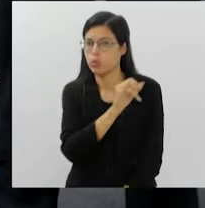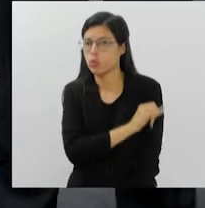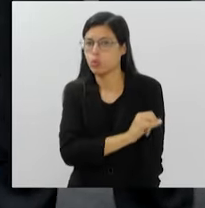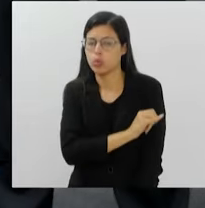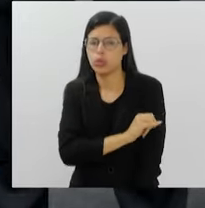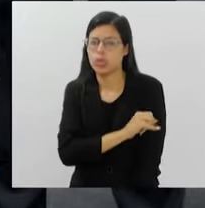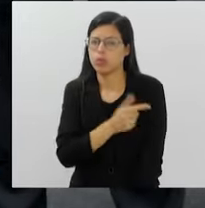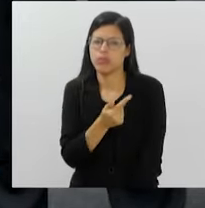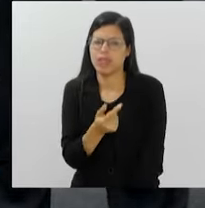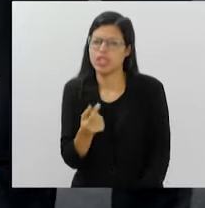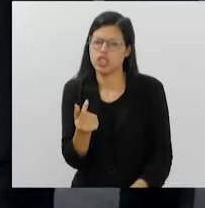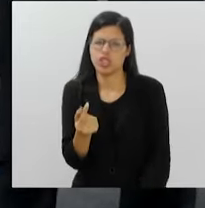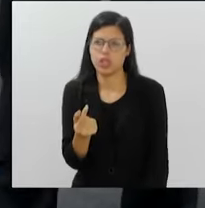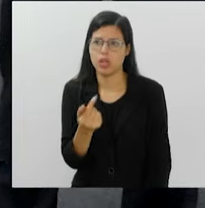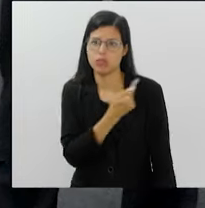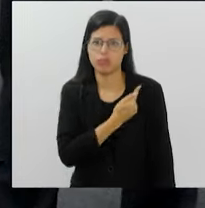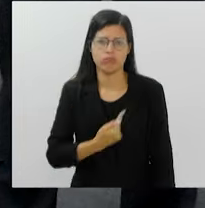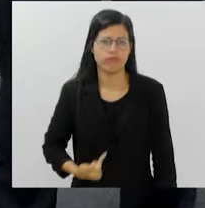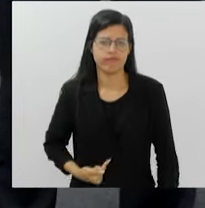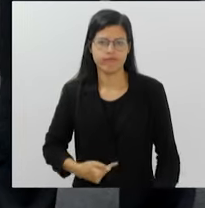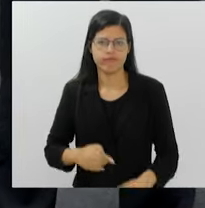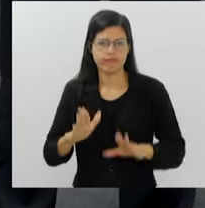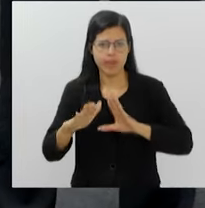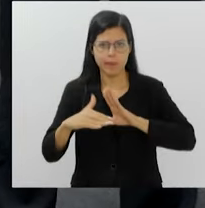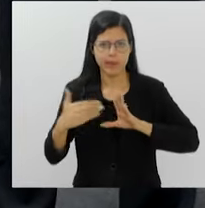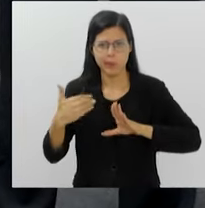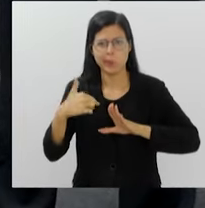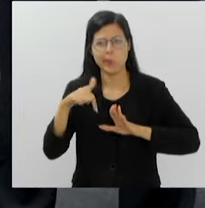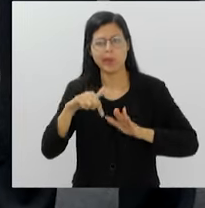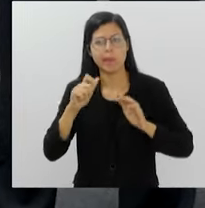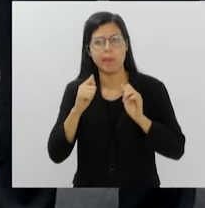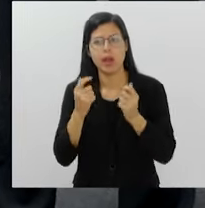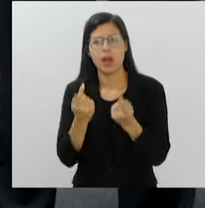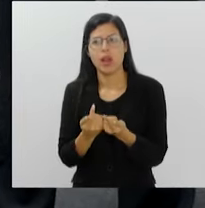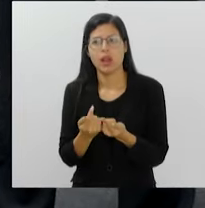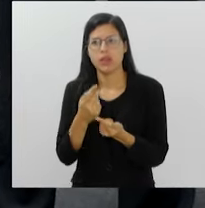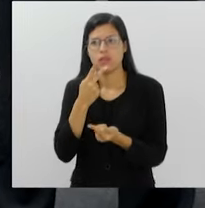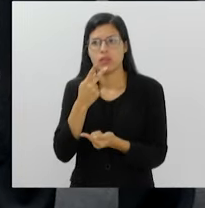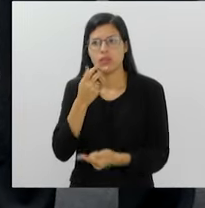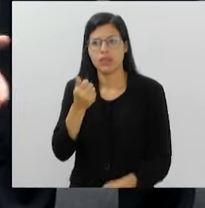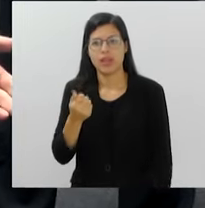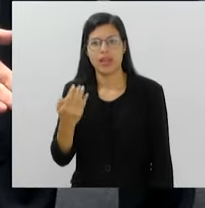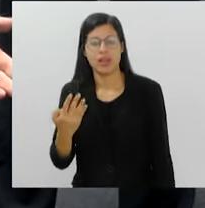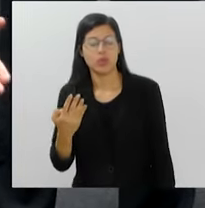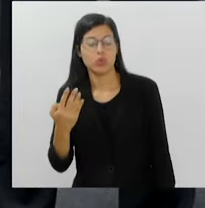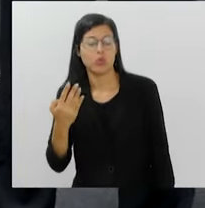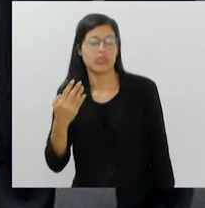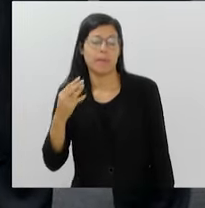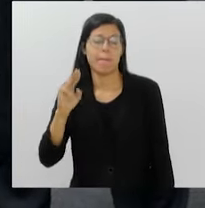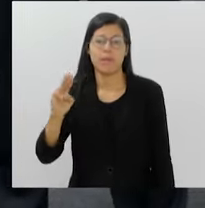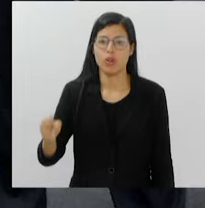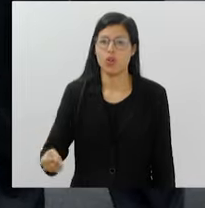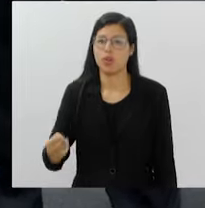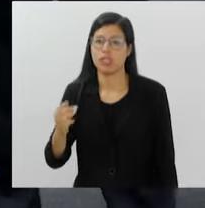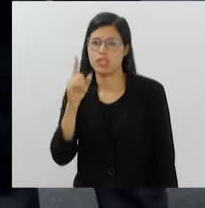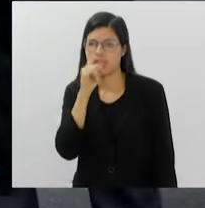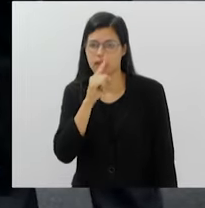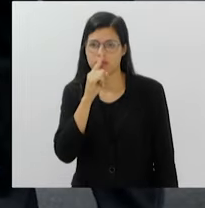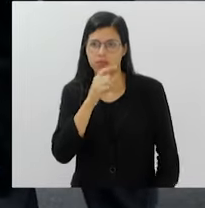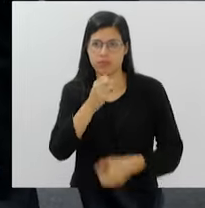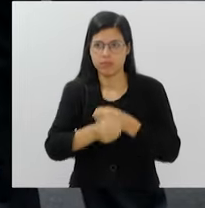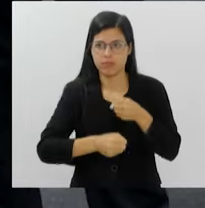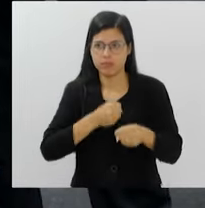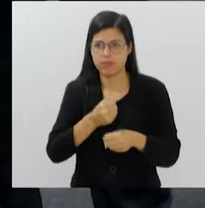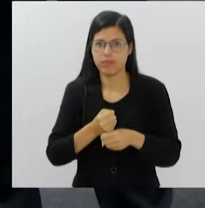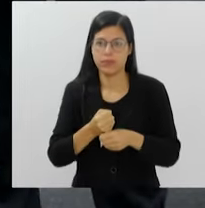quebrado. O governador mandou para essa casa uma mensagem dizendo que tem 14 bilhões de déficit no ano que vem. Se o barril do petróleo